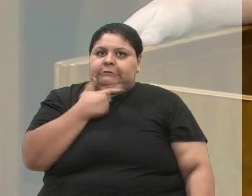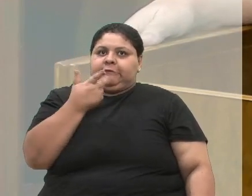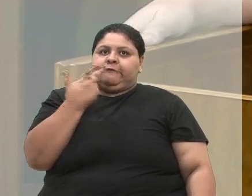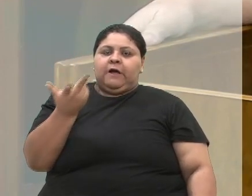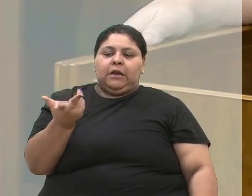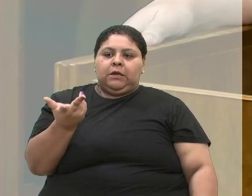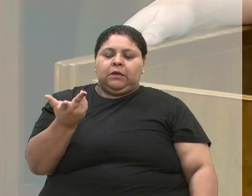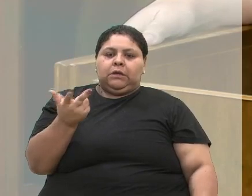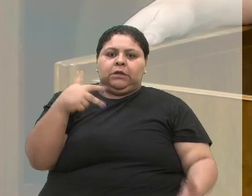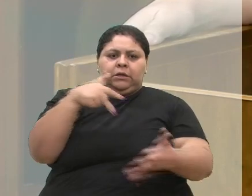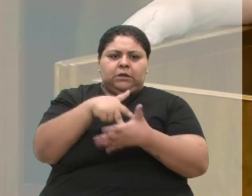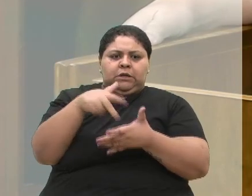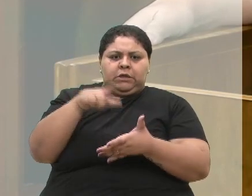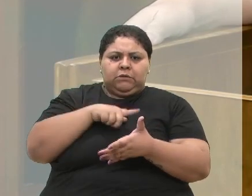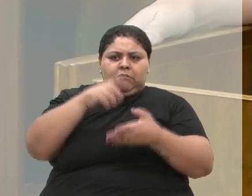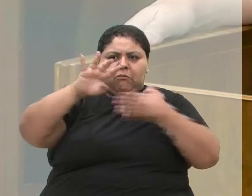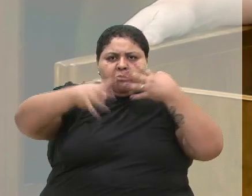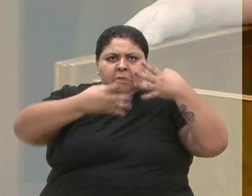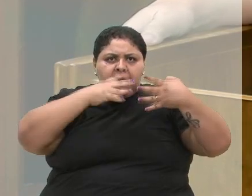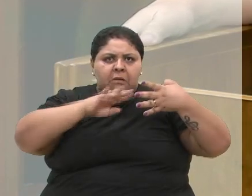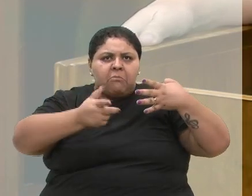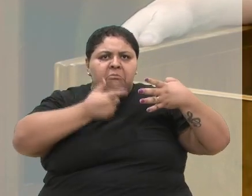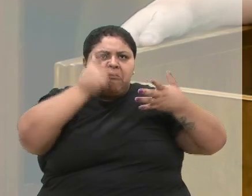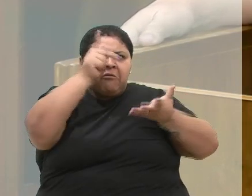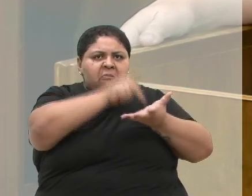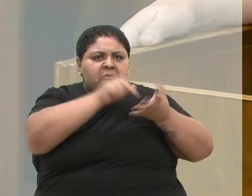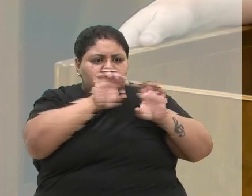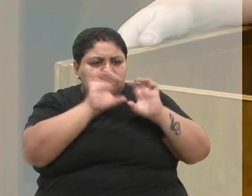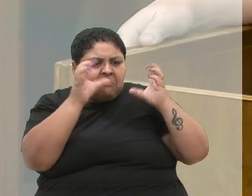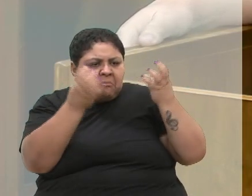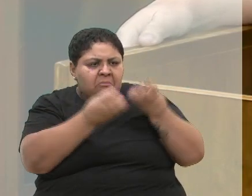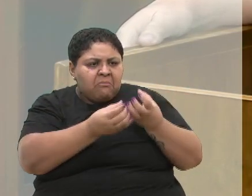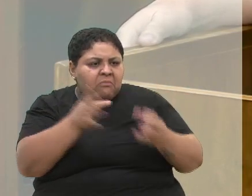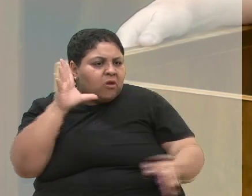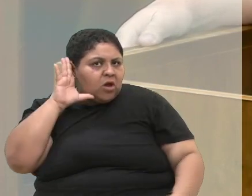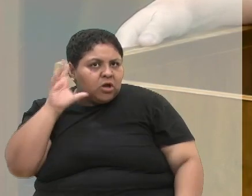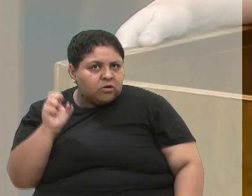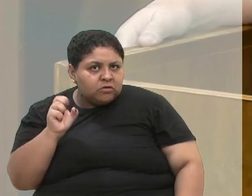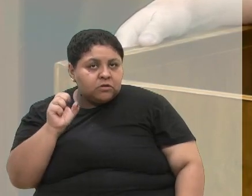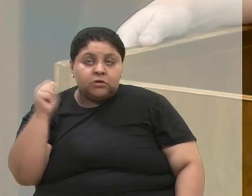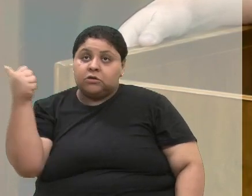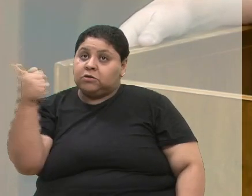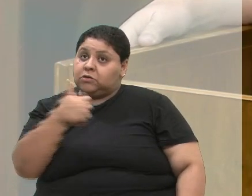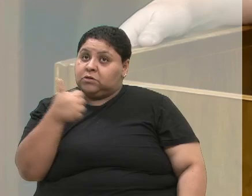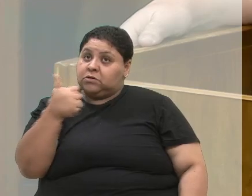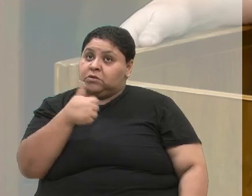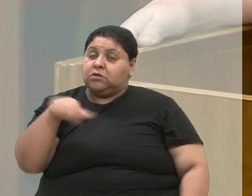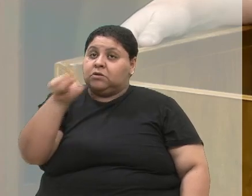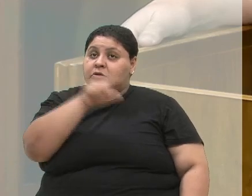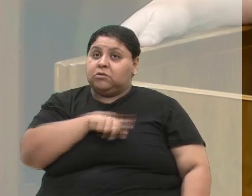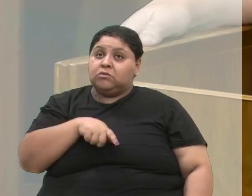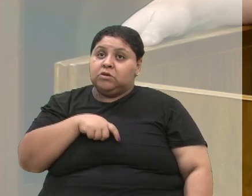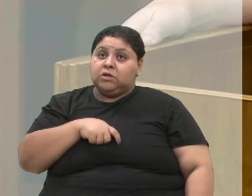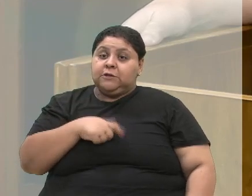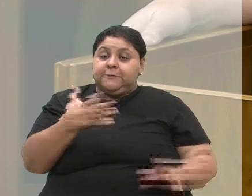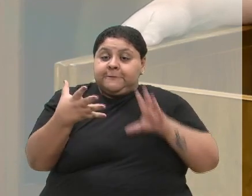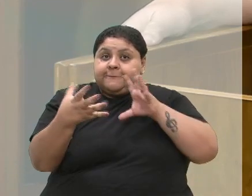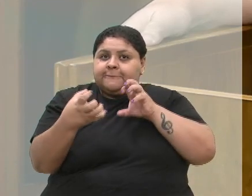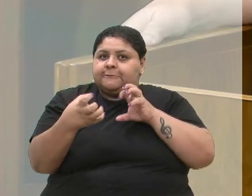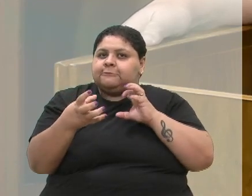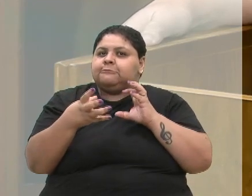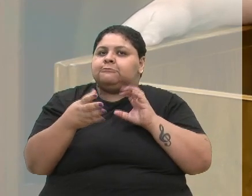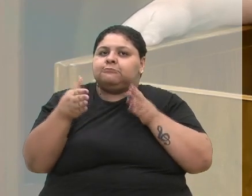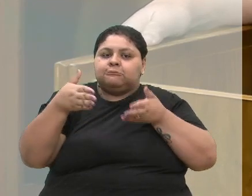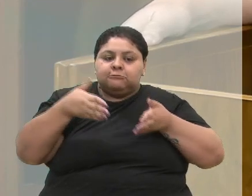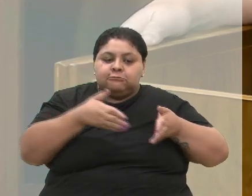aqui e não tem transparência de falar a verdade para a comunidade que está nos escutando. Primeiramente que nós estamos brigando muito por uma